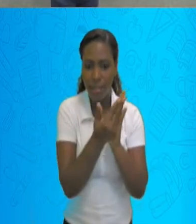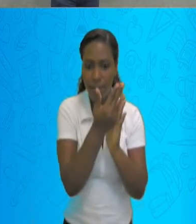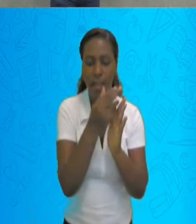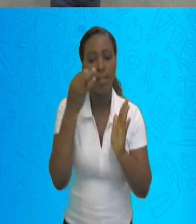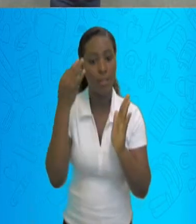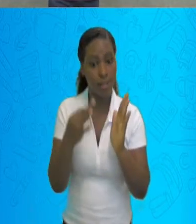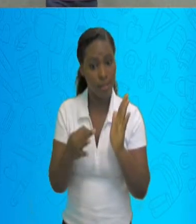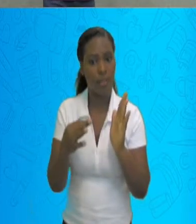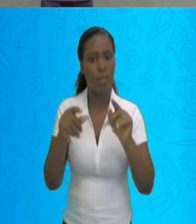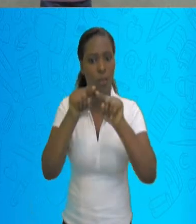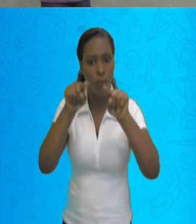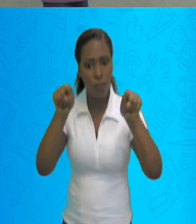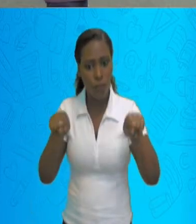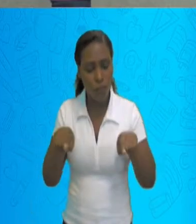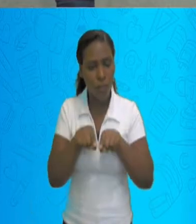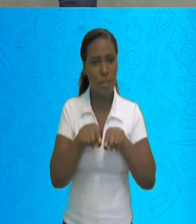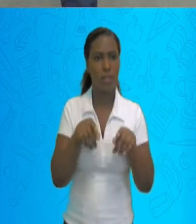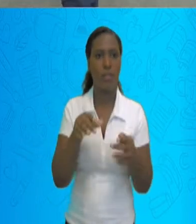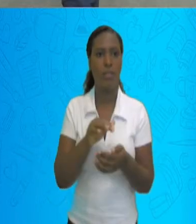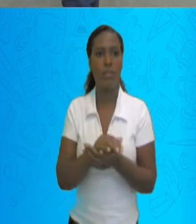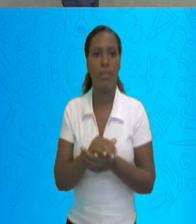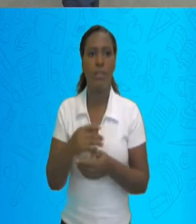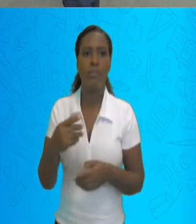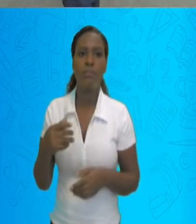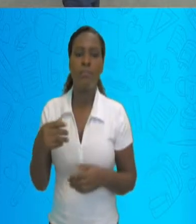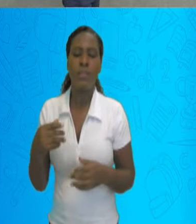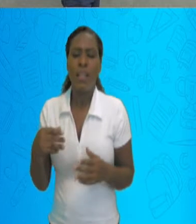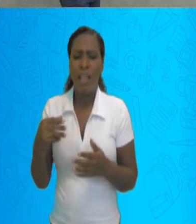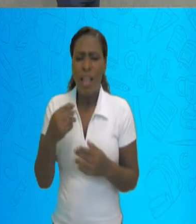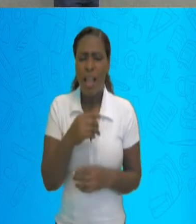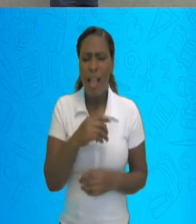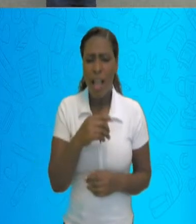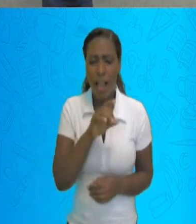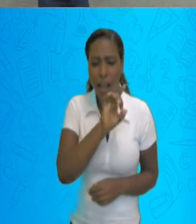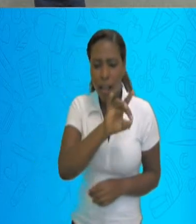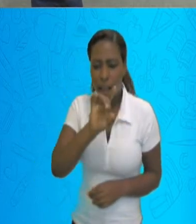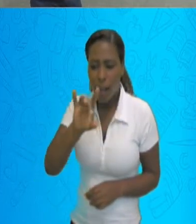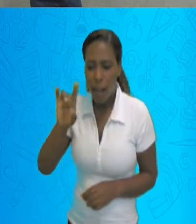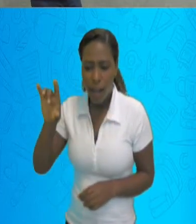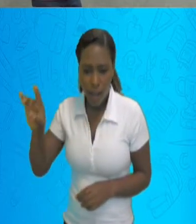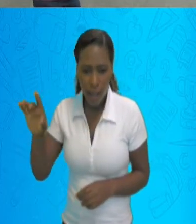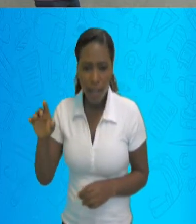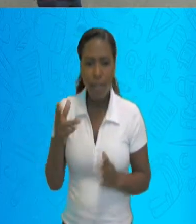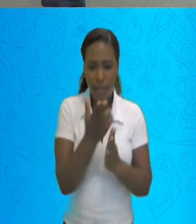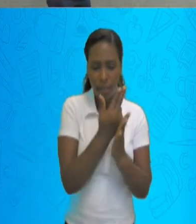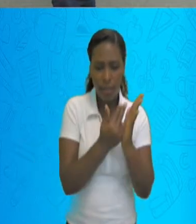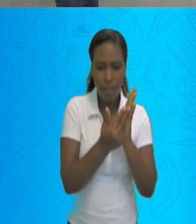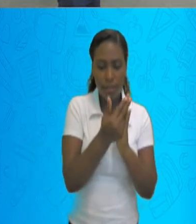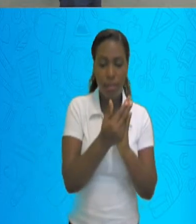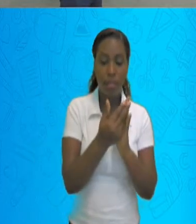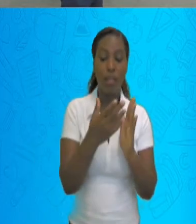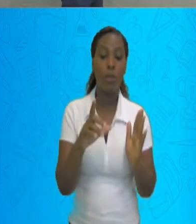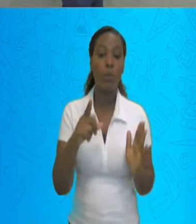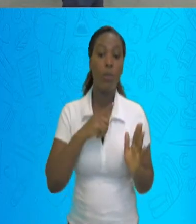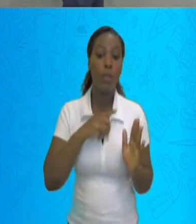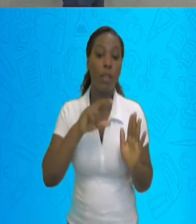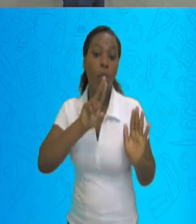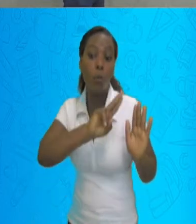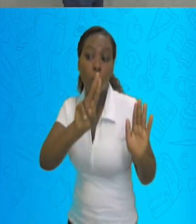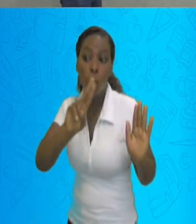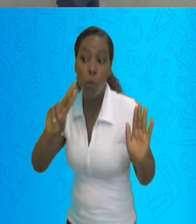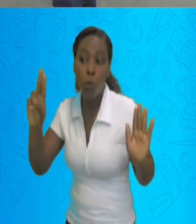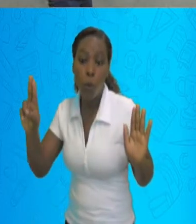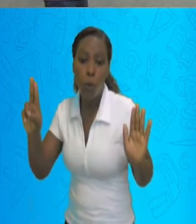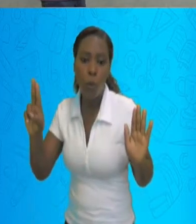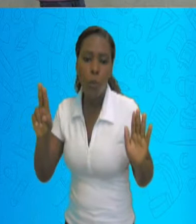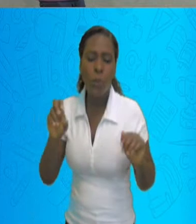o nome através do lado. Então, a quantidade de lados, ele vai receber um nome diferente. Então, nós temos o pentágono, é uma figura